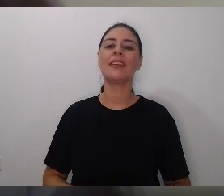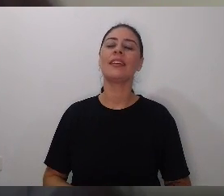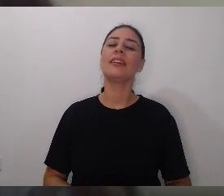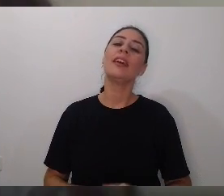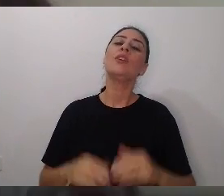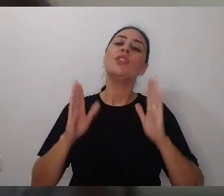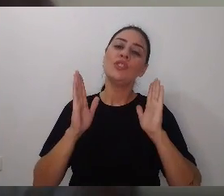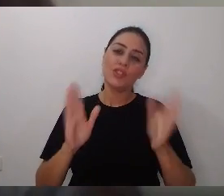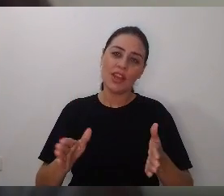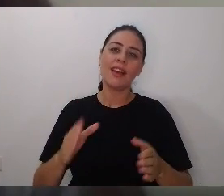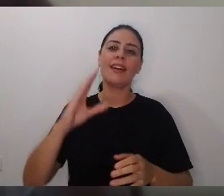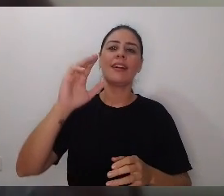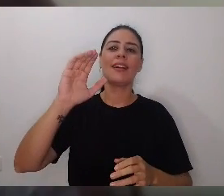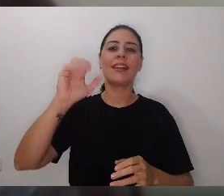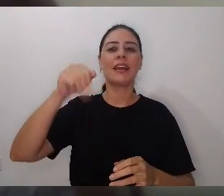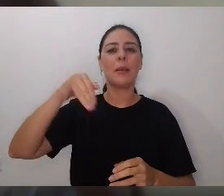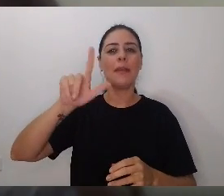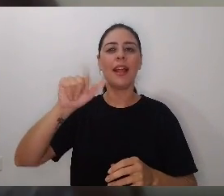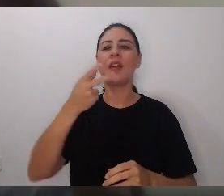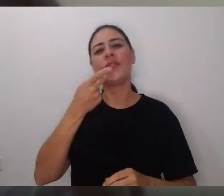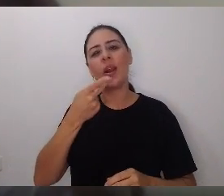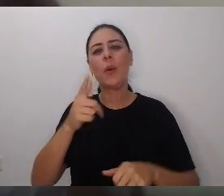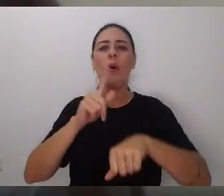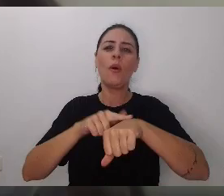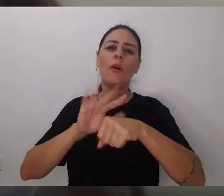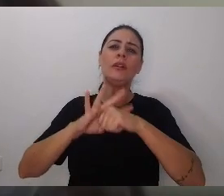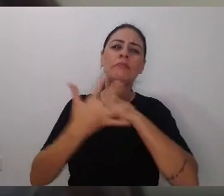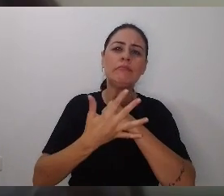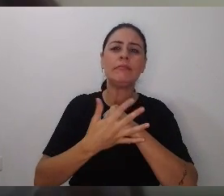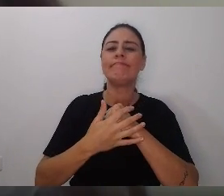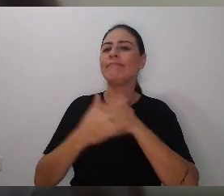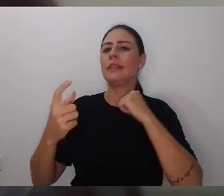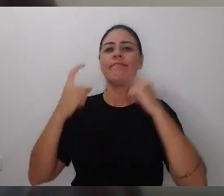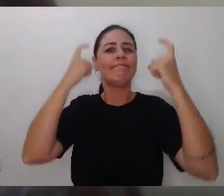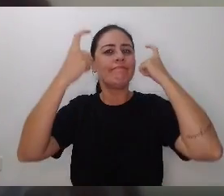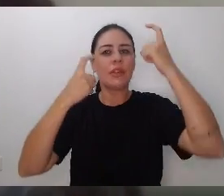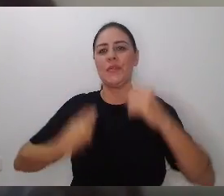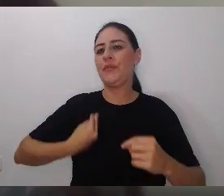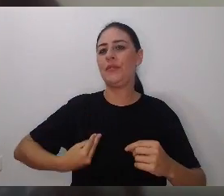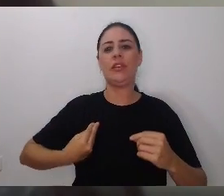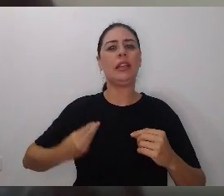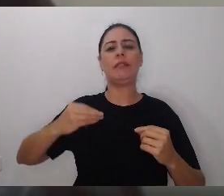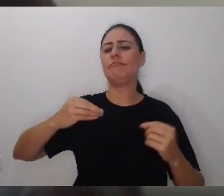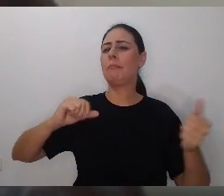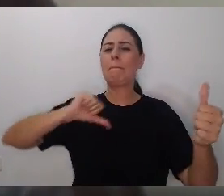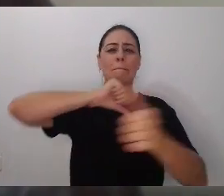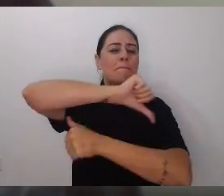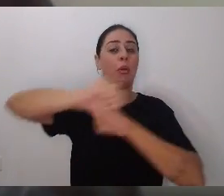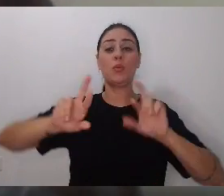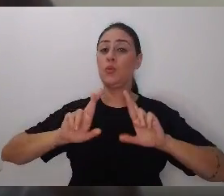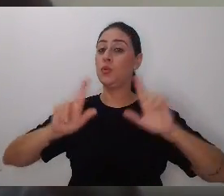semana. Como já foi falado, né, como a Camila falou, a pandemia ela mexeu com a vida de todo mundo, né?